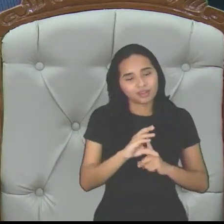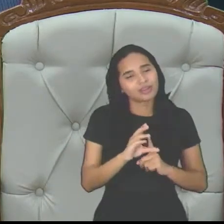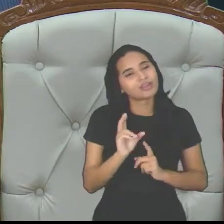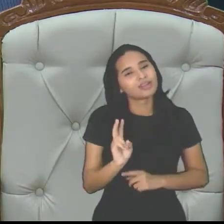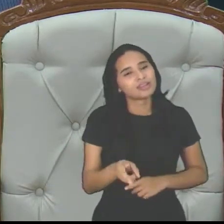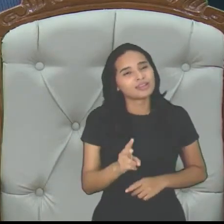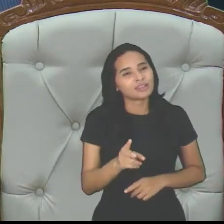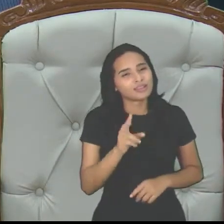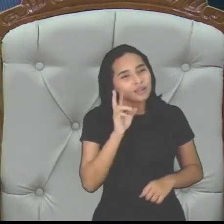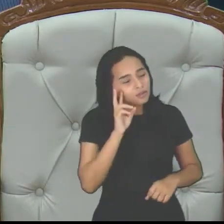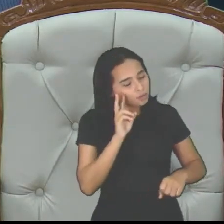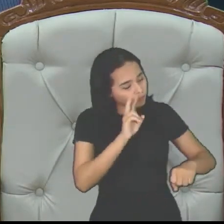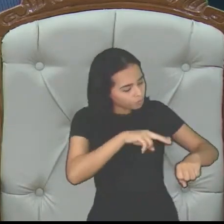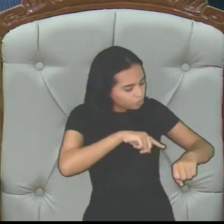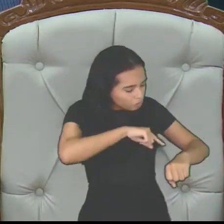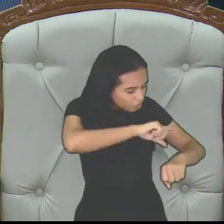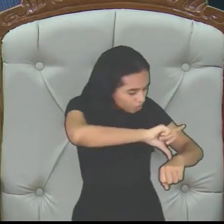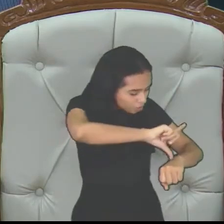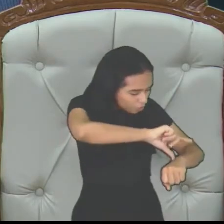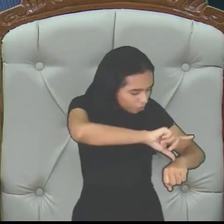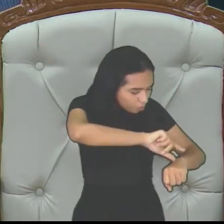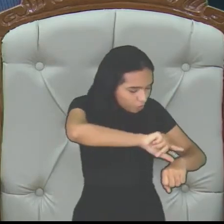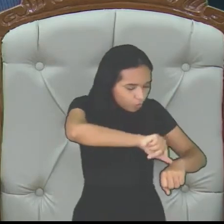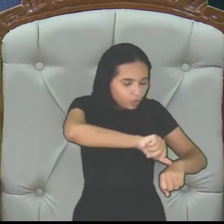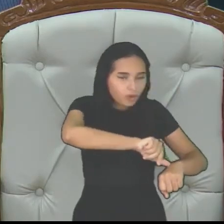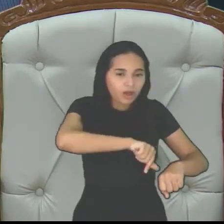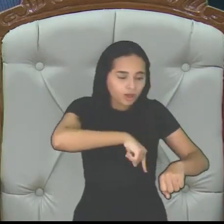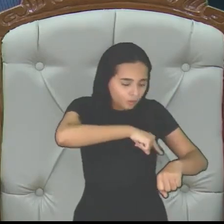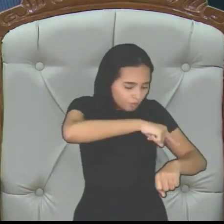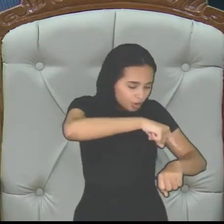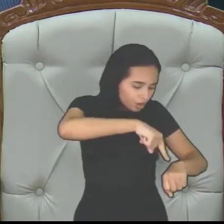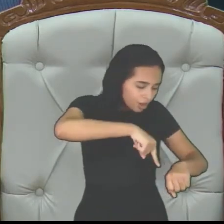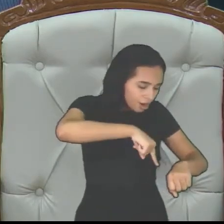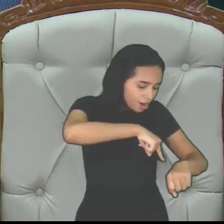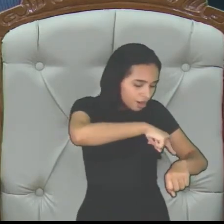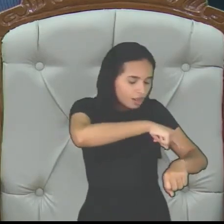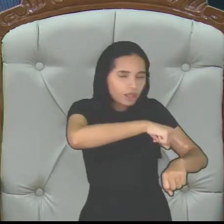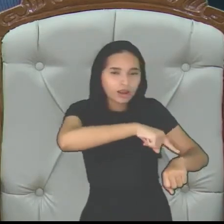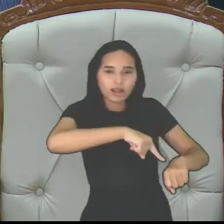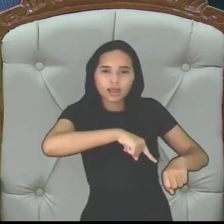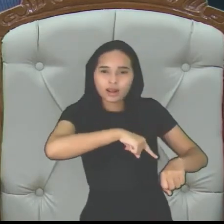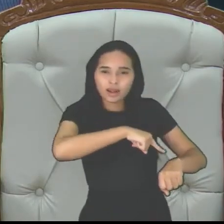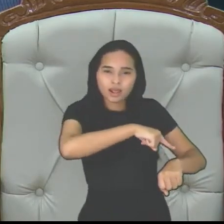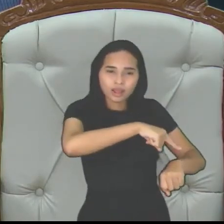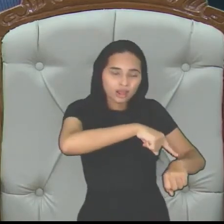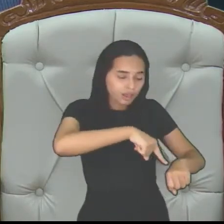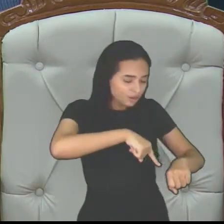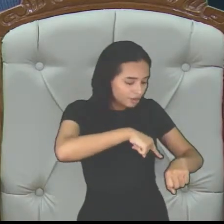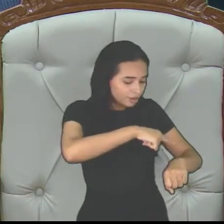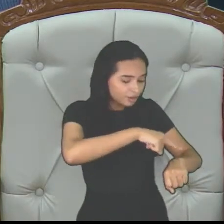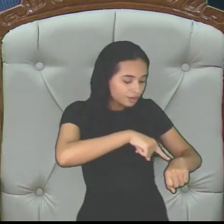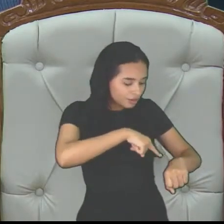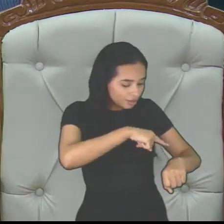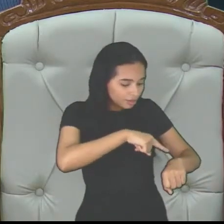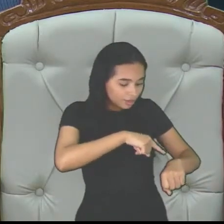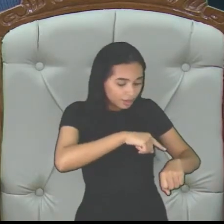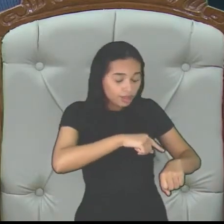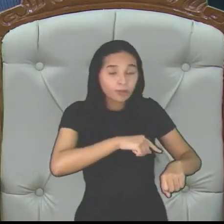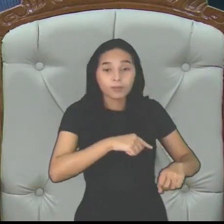sempre olhamos para o relógio. E quando as horas estão se aproximando cada vez mais, se nós não